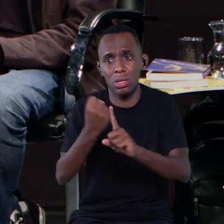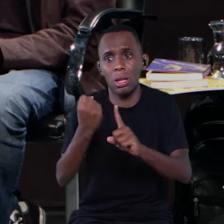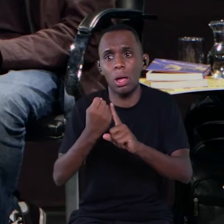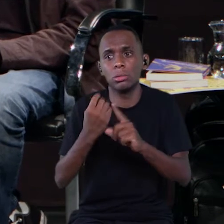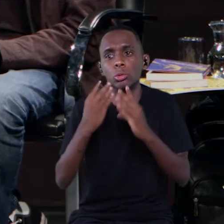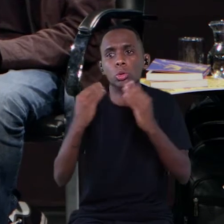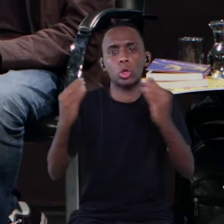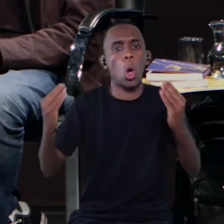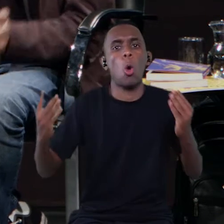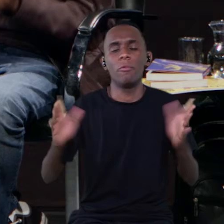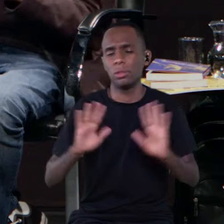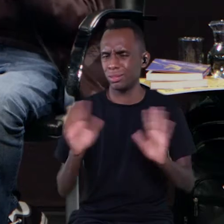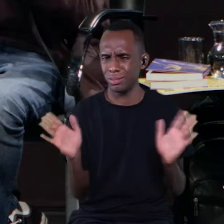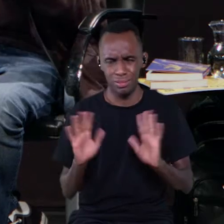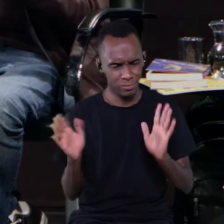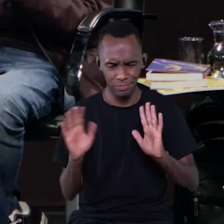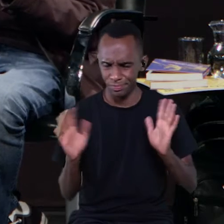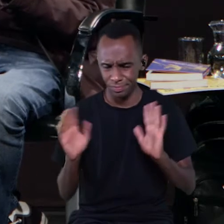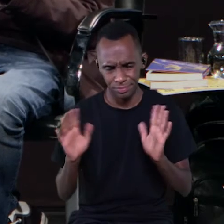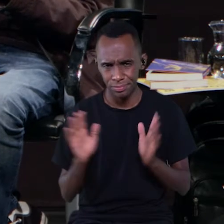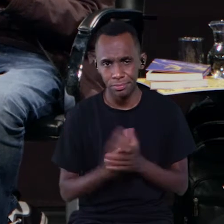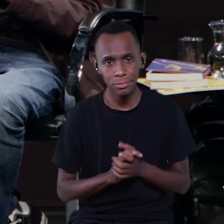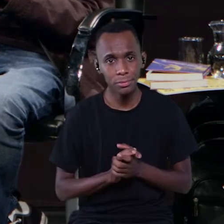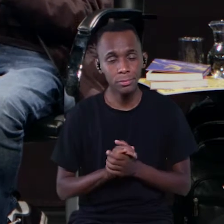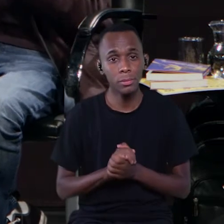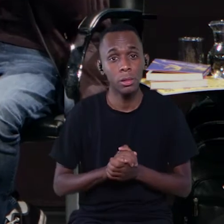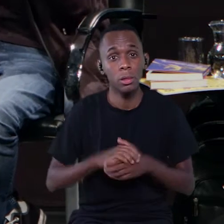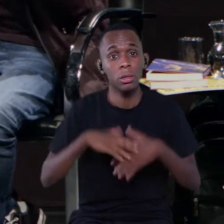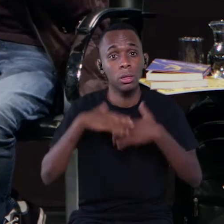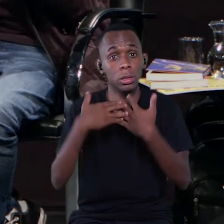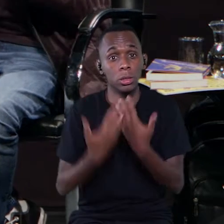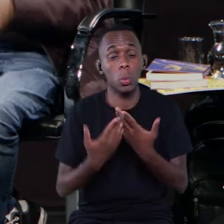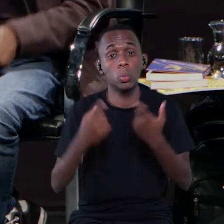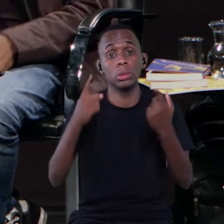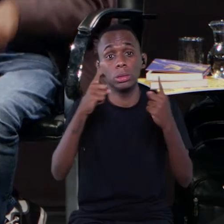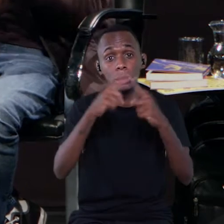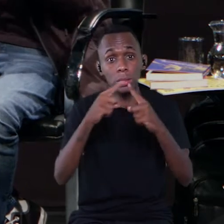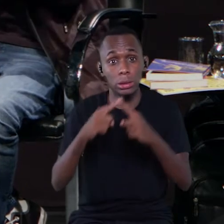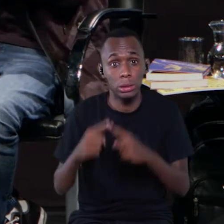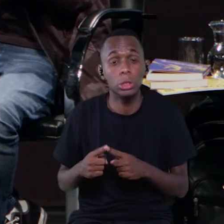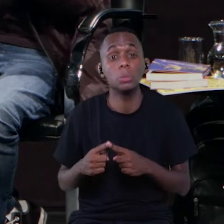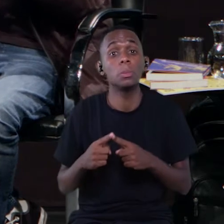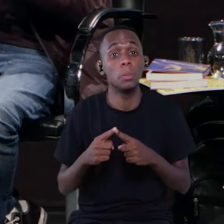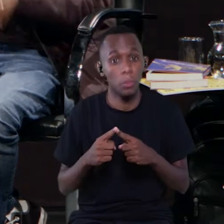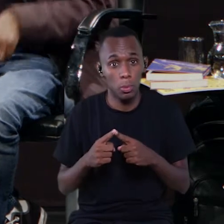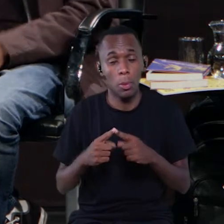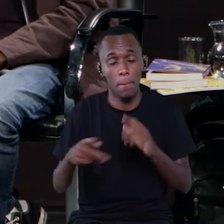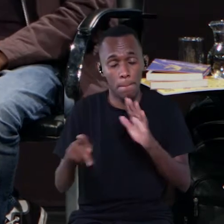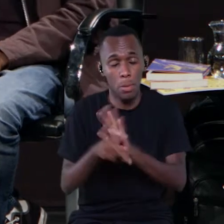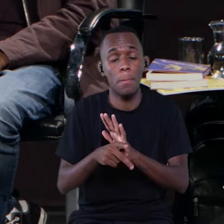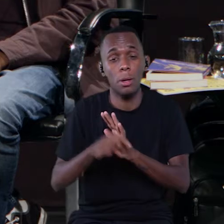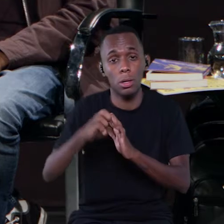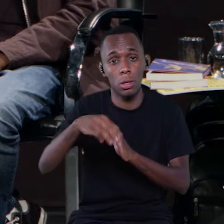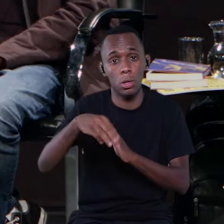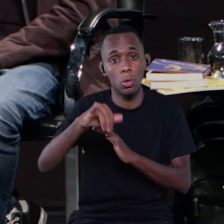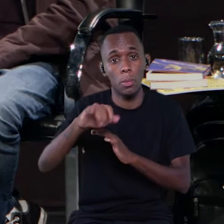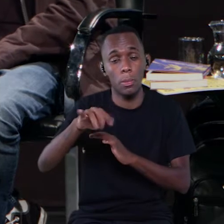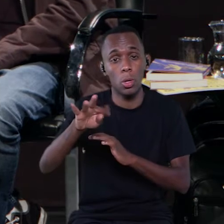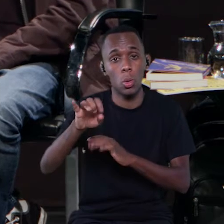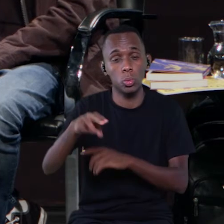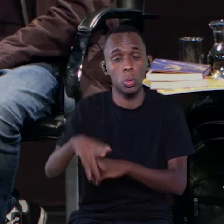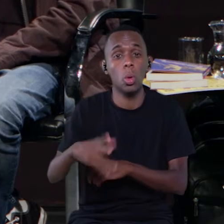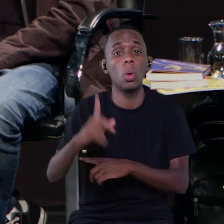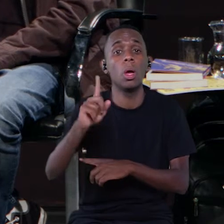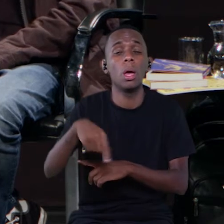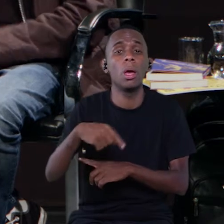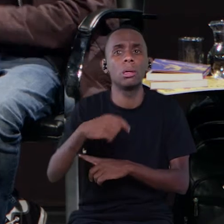do conforto. E se o conforto não vem, você se frustra. Né? Então, esse tipo de proposição que perpassa muito a obra do Milton é que seja talvez um